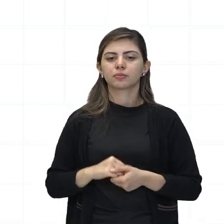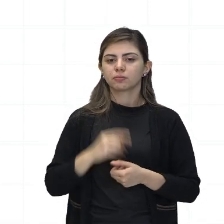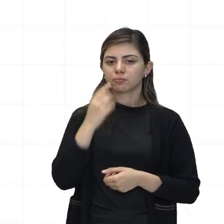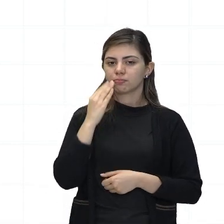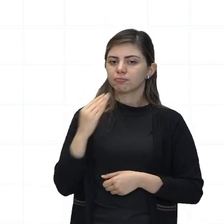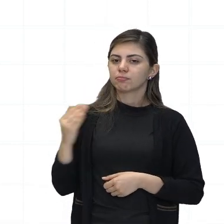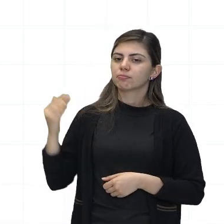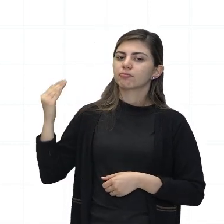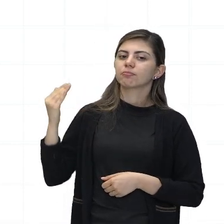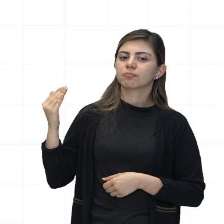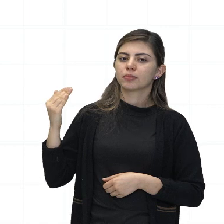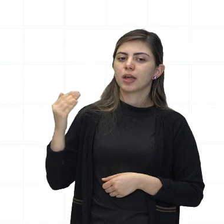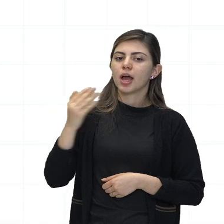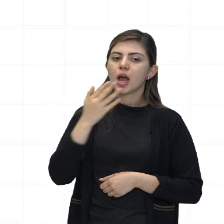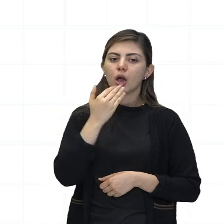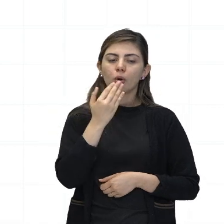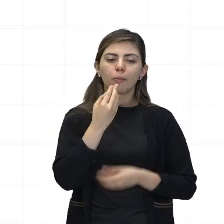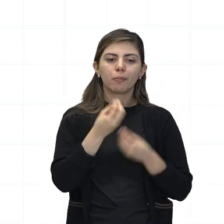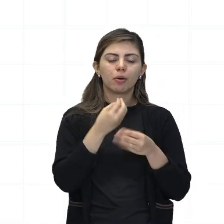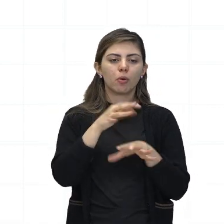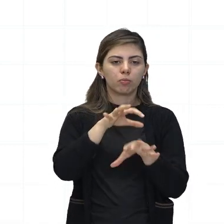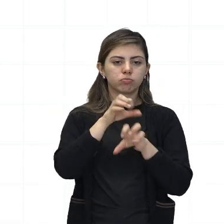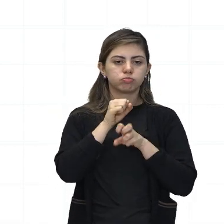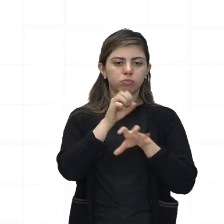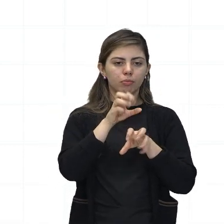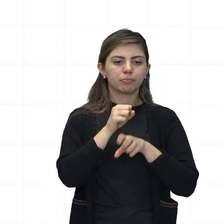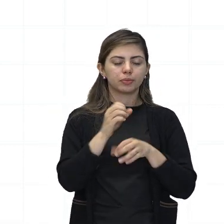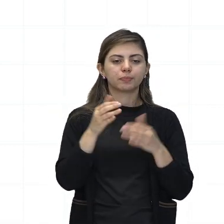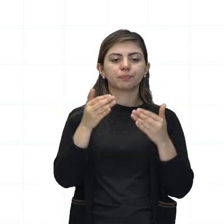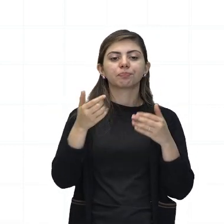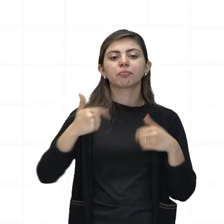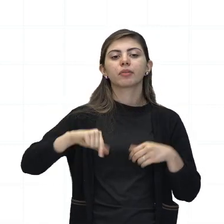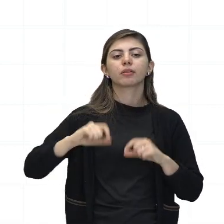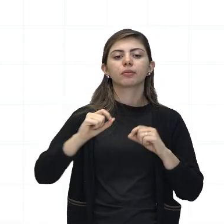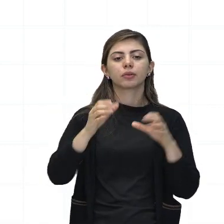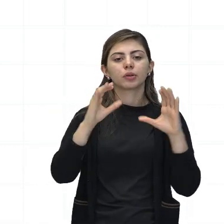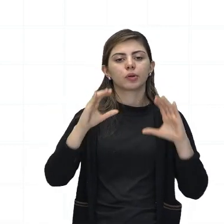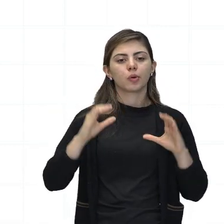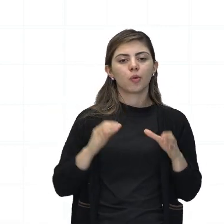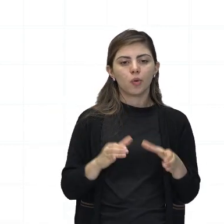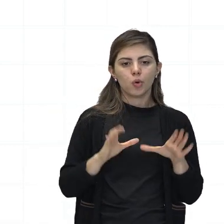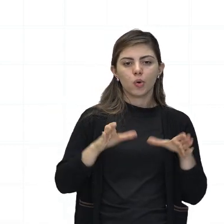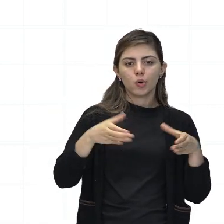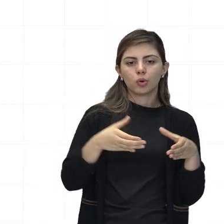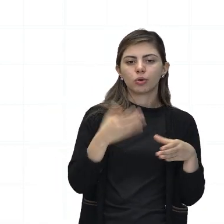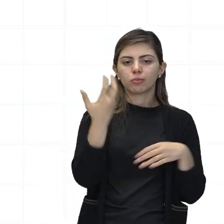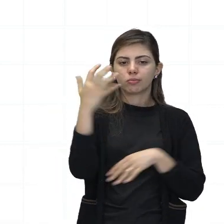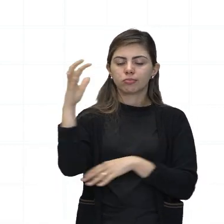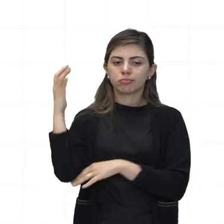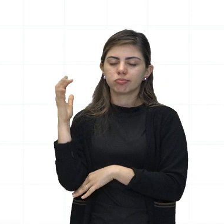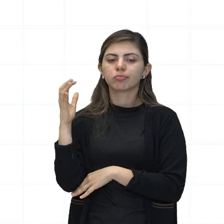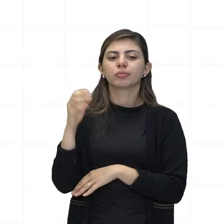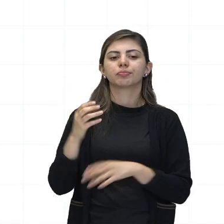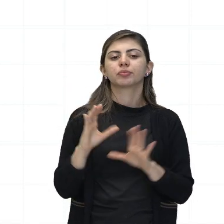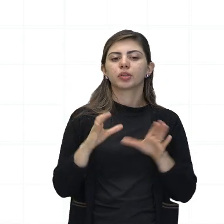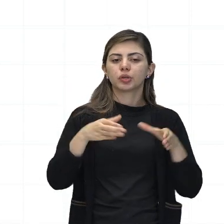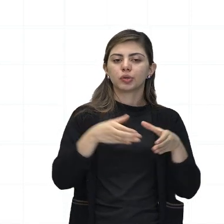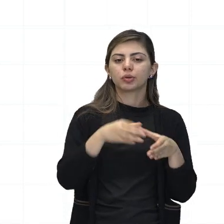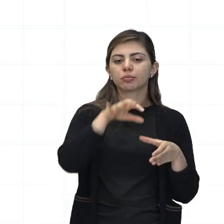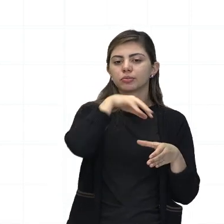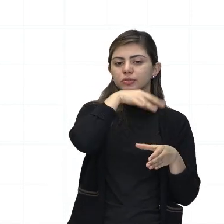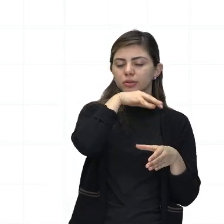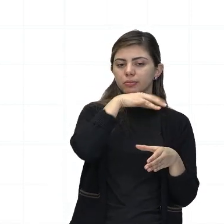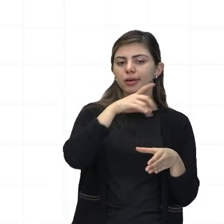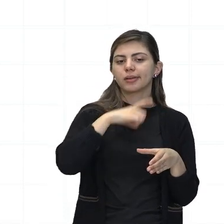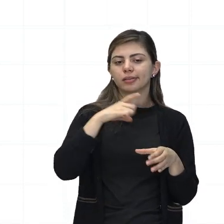que a nutrição ocorre por absorção. E o reino das plantas e o reino dos animais também